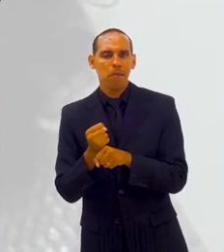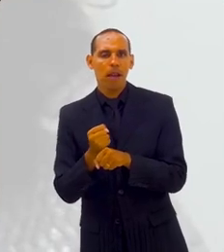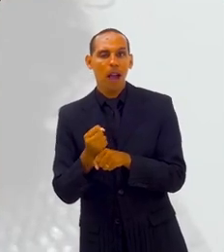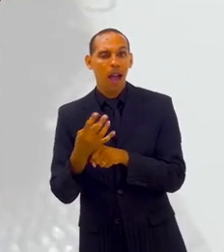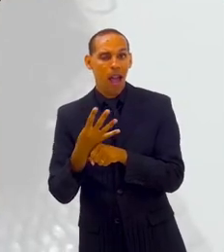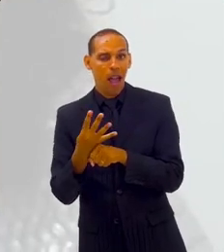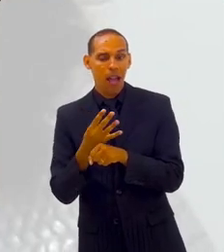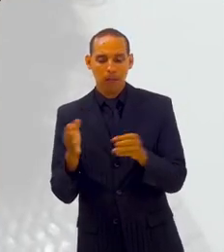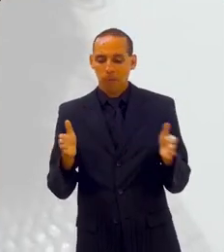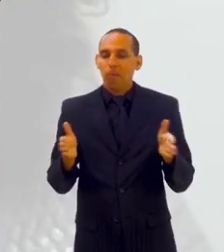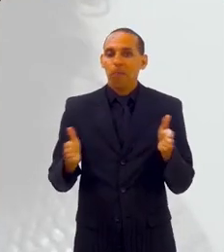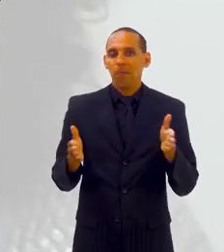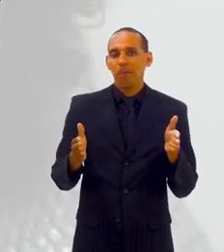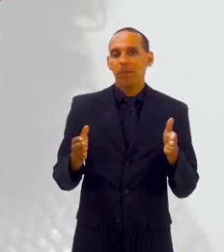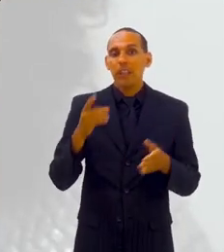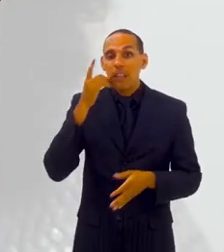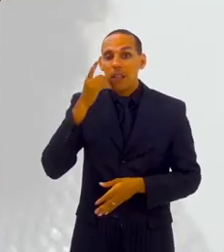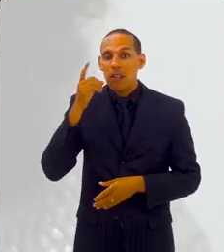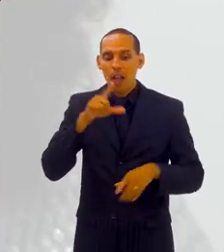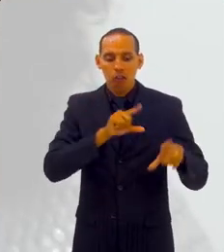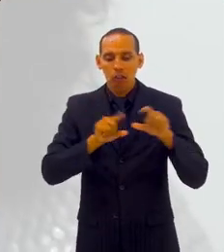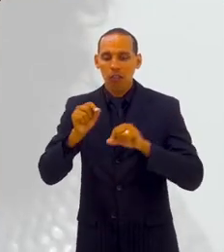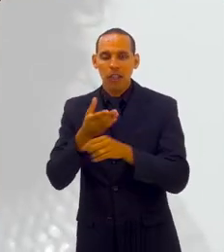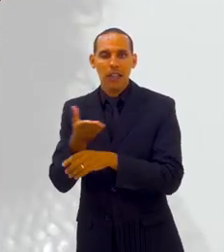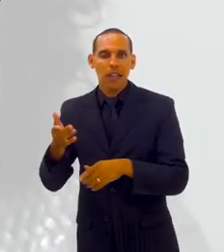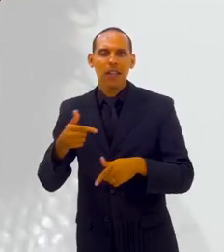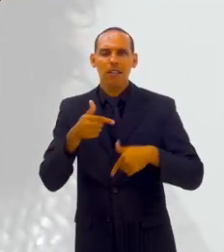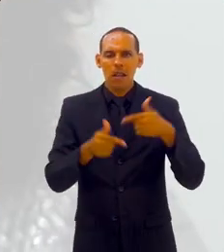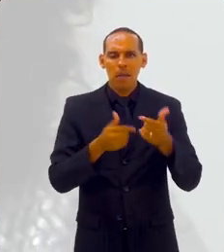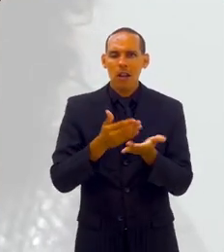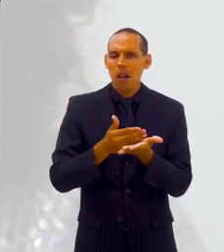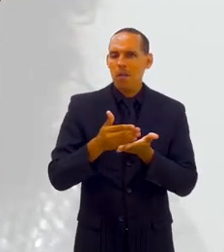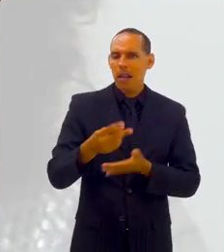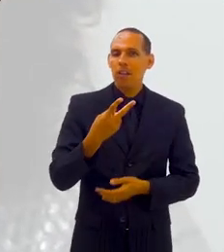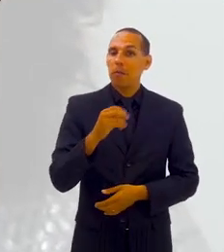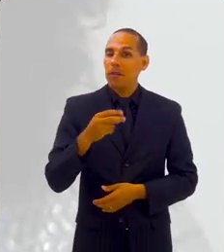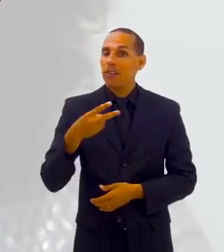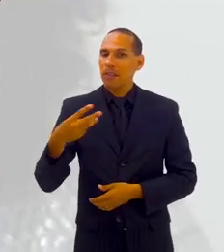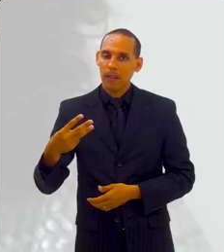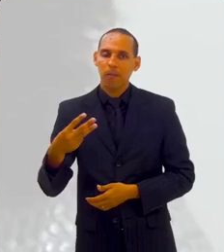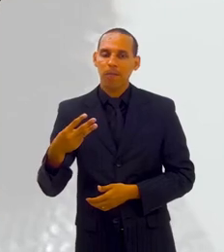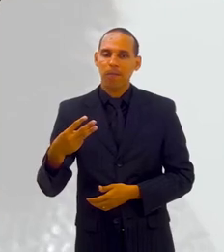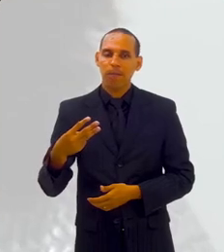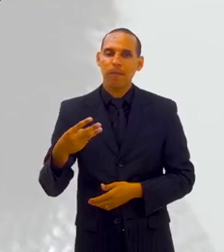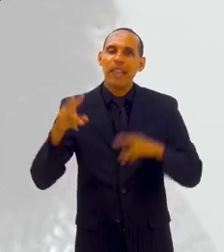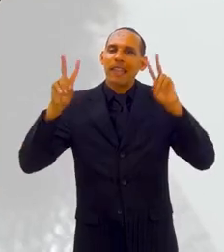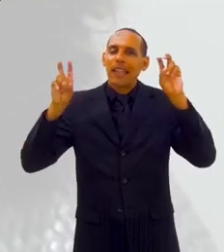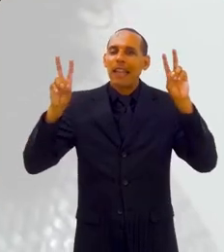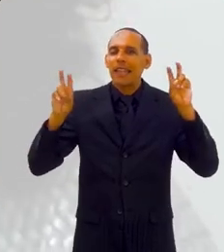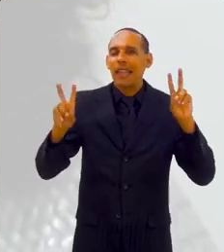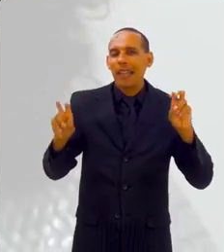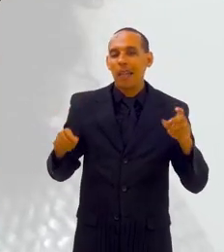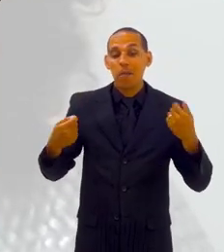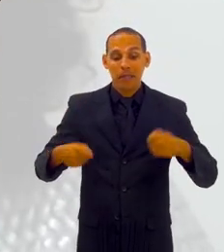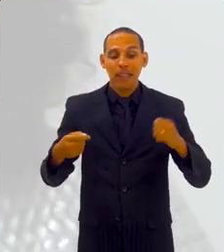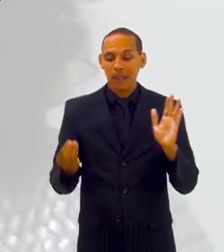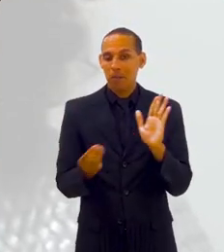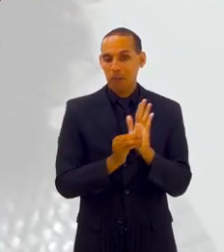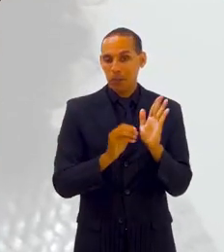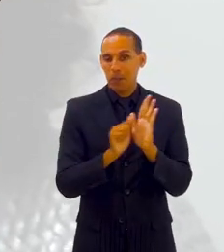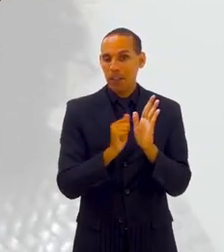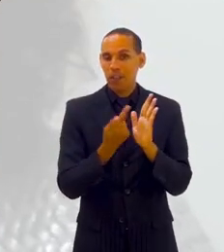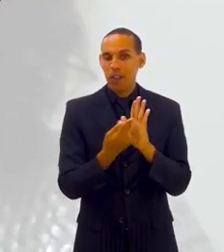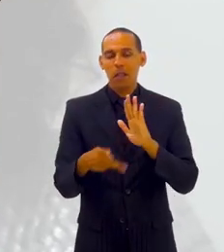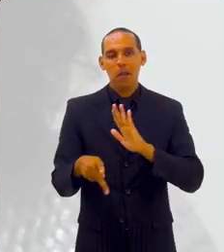o governo assumindo começando né o trabalho a partir de 2023 quais são os temas e que